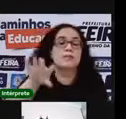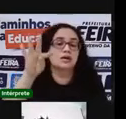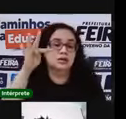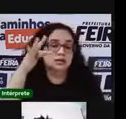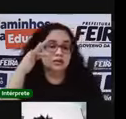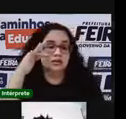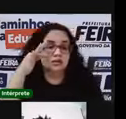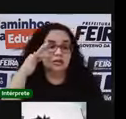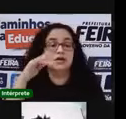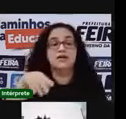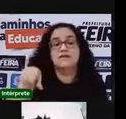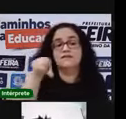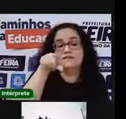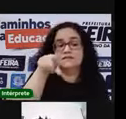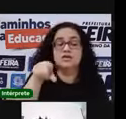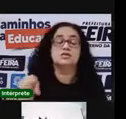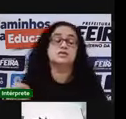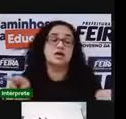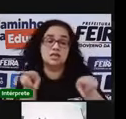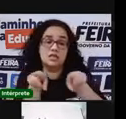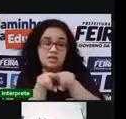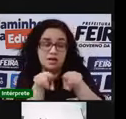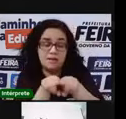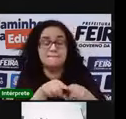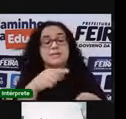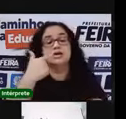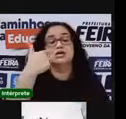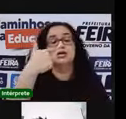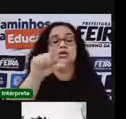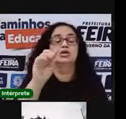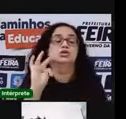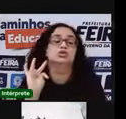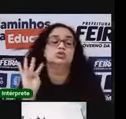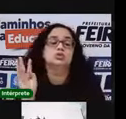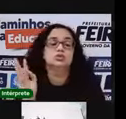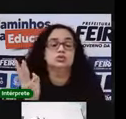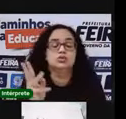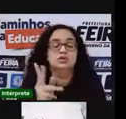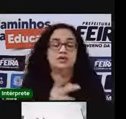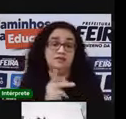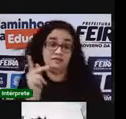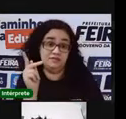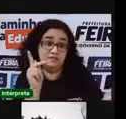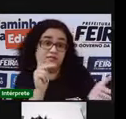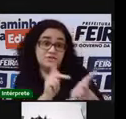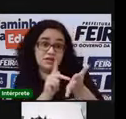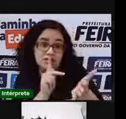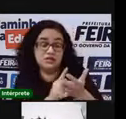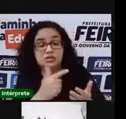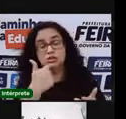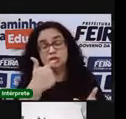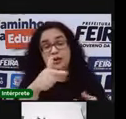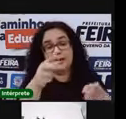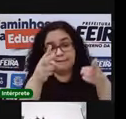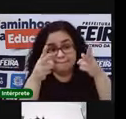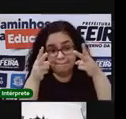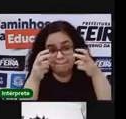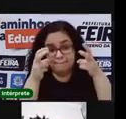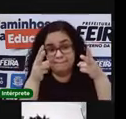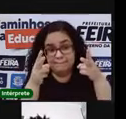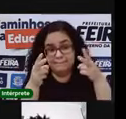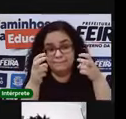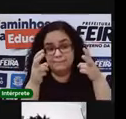ó. Você também é o outro. Todo mundo, na verdade, é o outro. Percebam, quando a gente